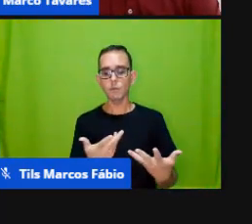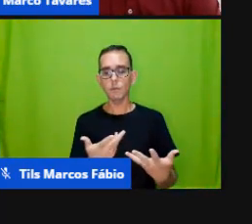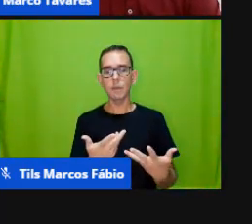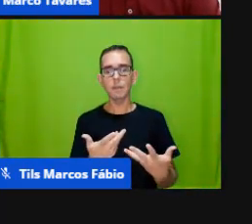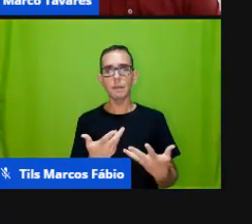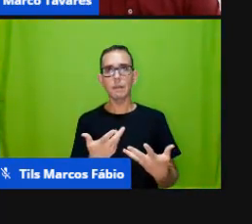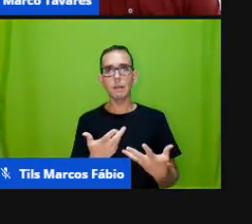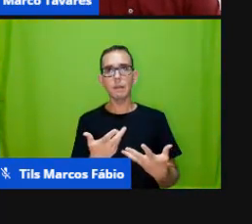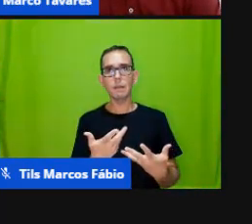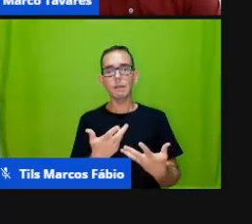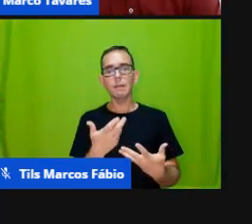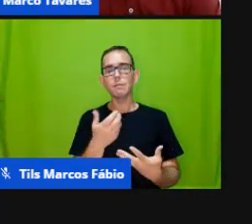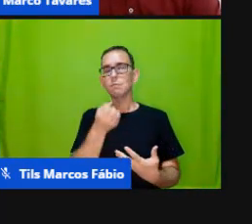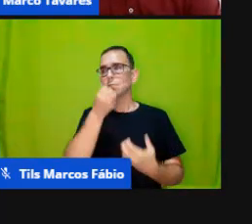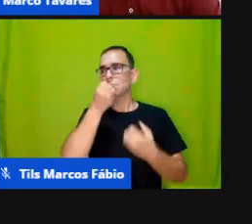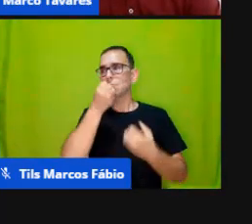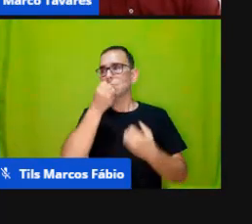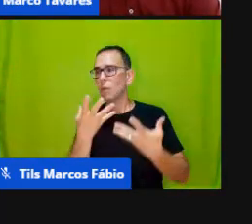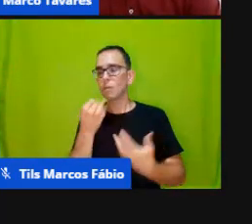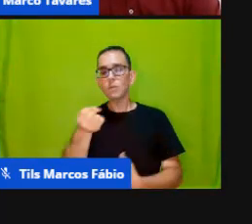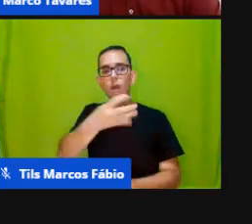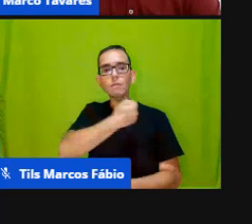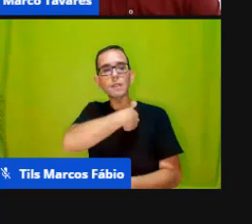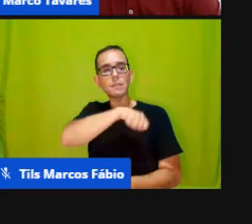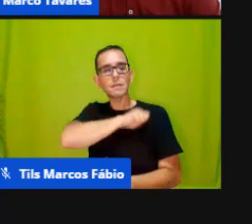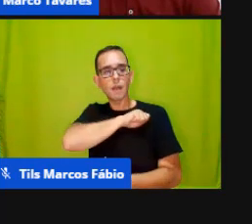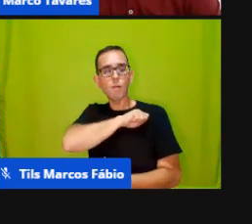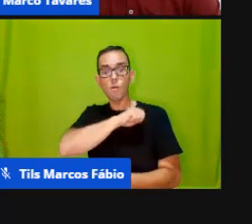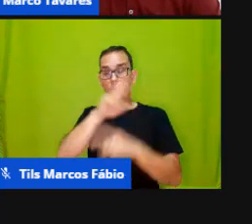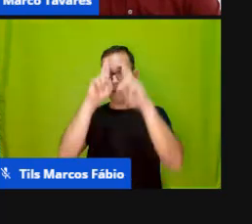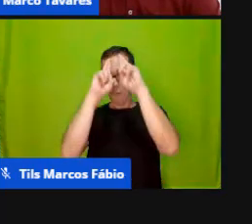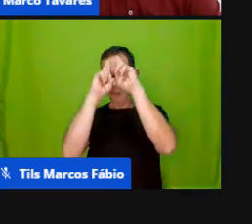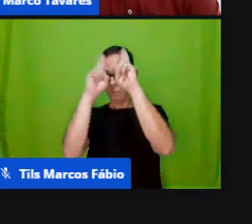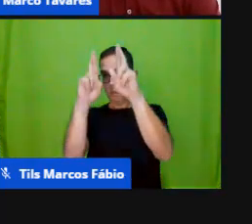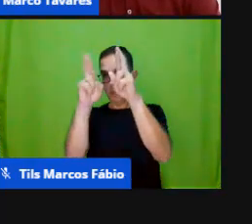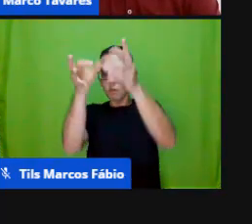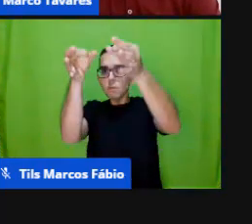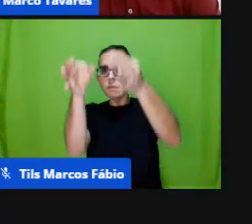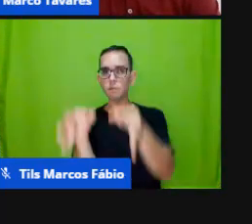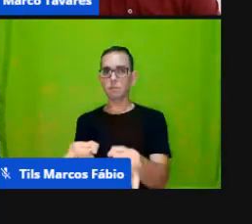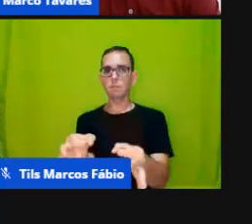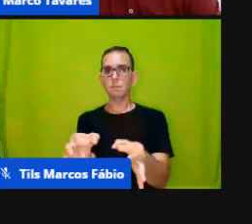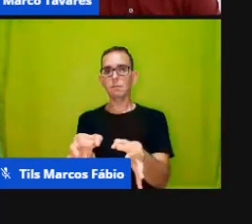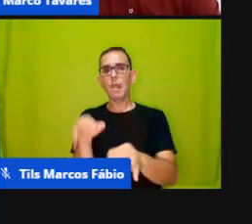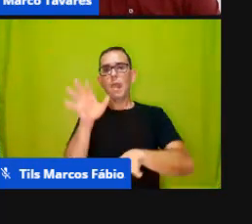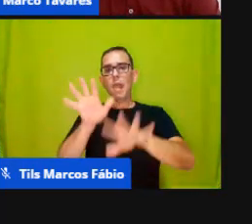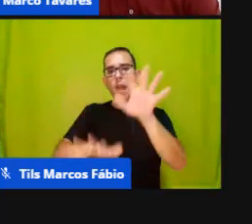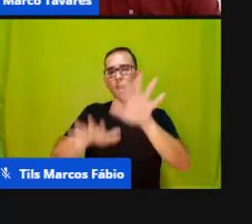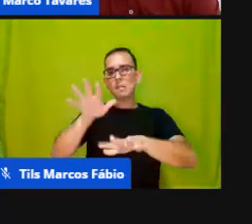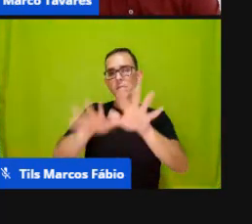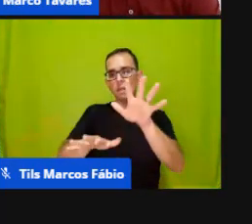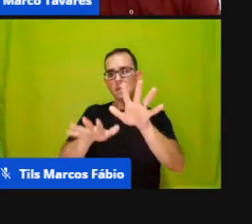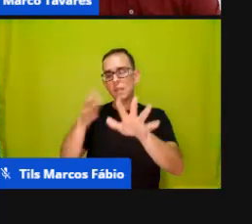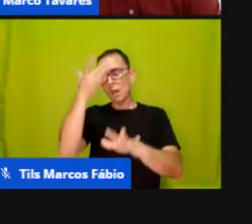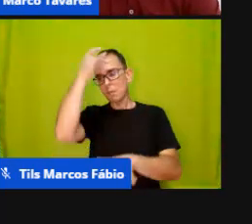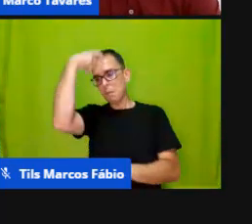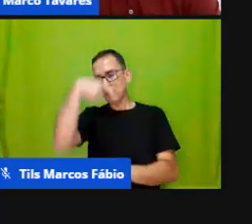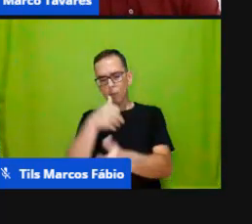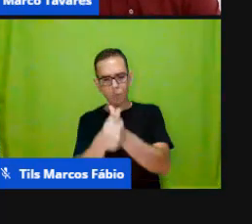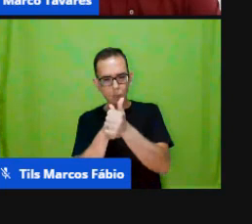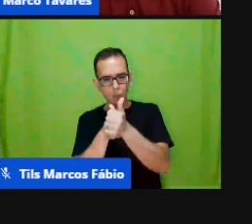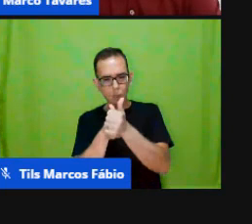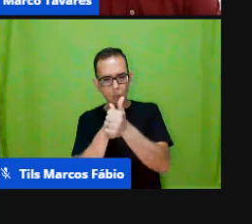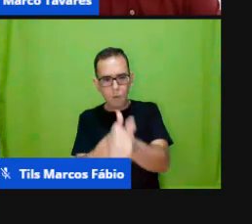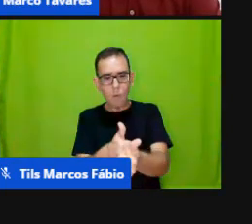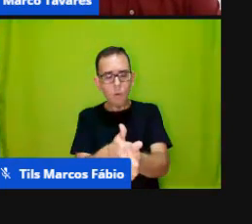nova gestão aí, o respeito e a dignidade que a gente, às vezes, quem acompanhou sabe que nós não tínhamos